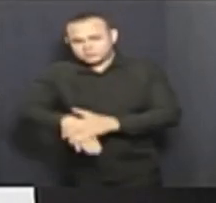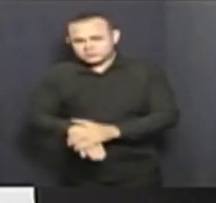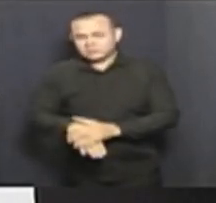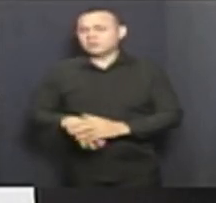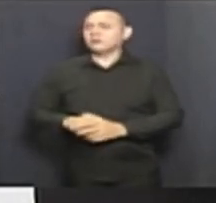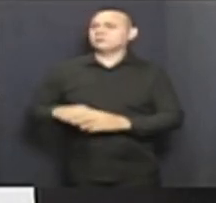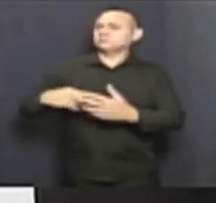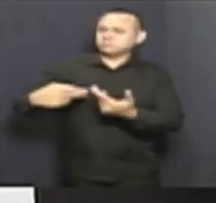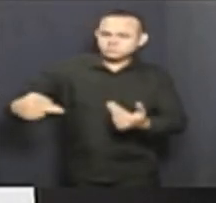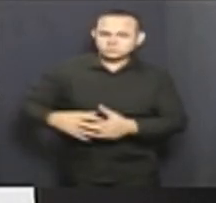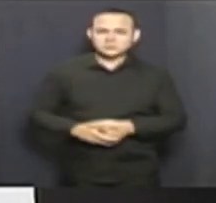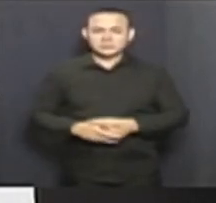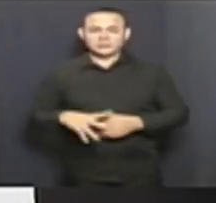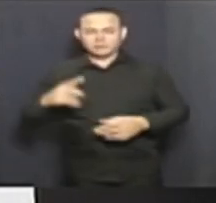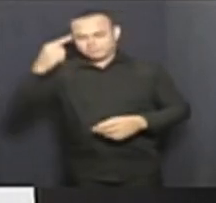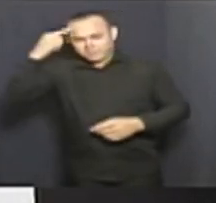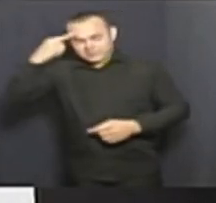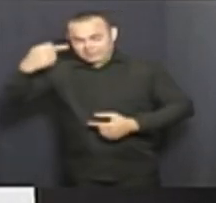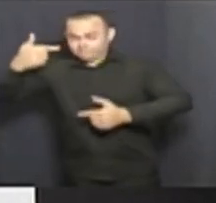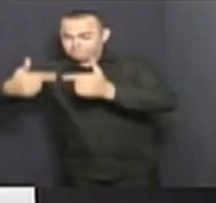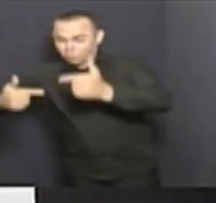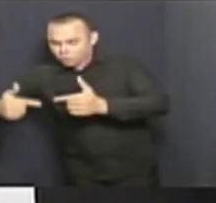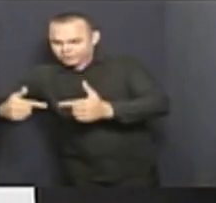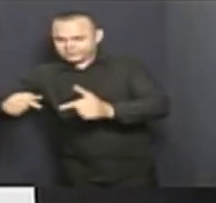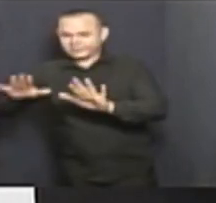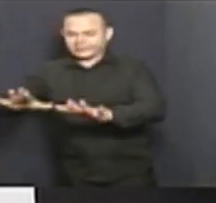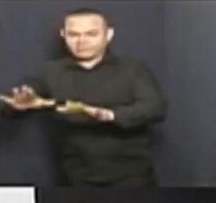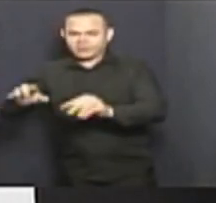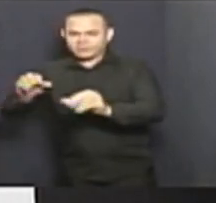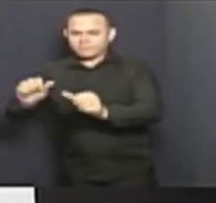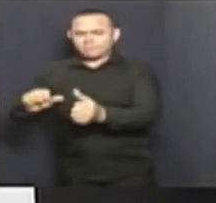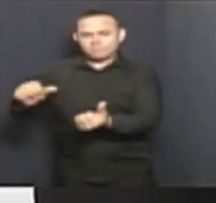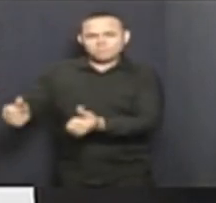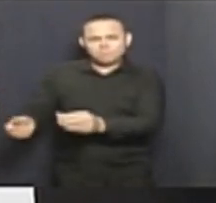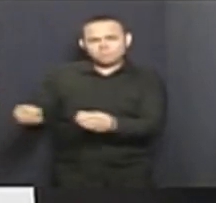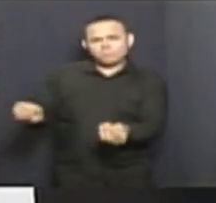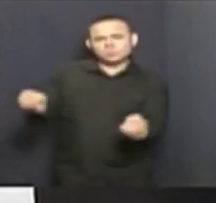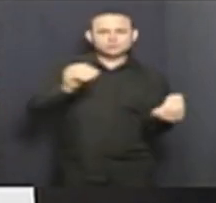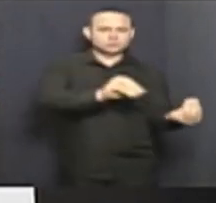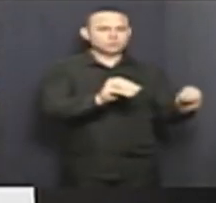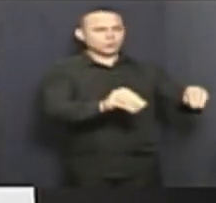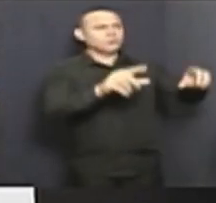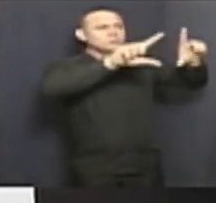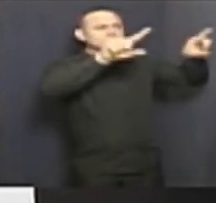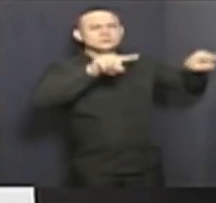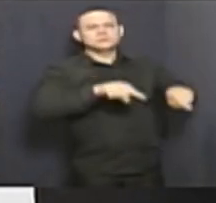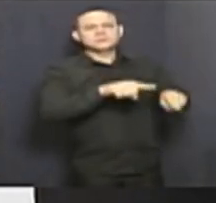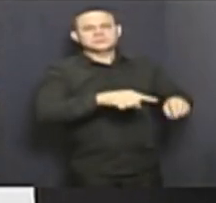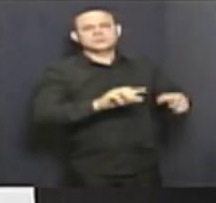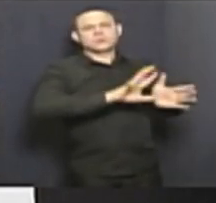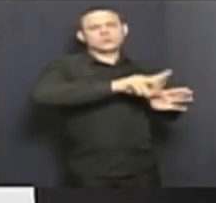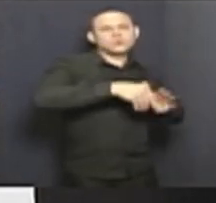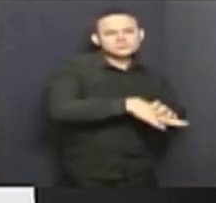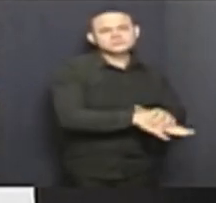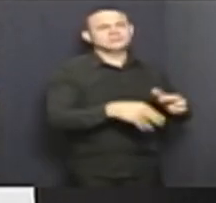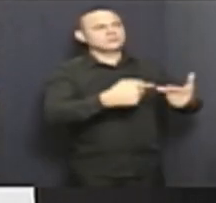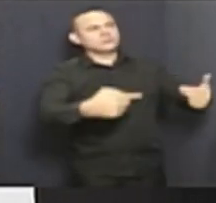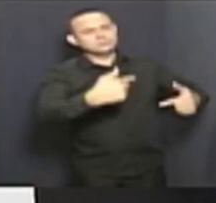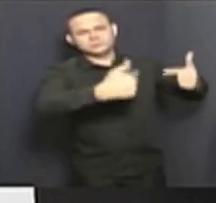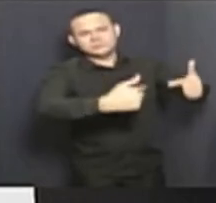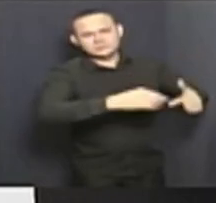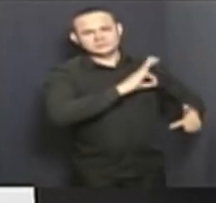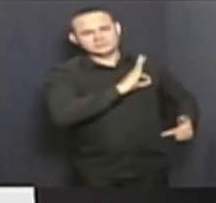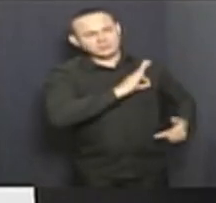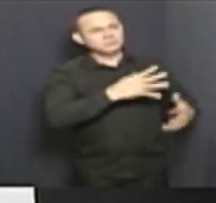página policial na sua visão como que nós poderemos combater